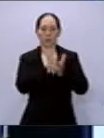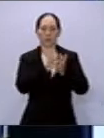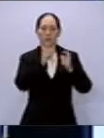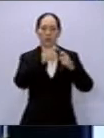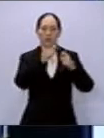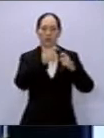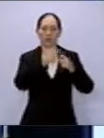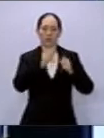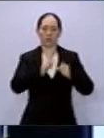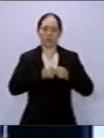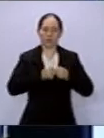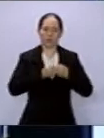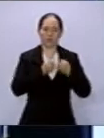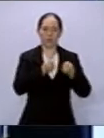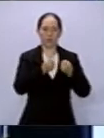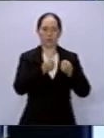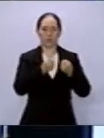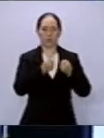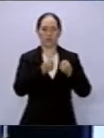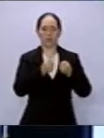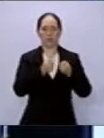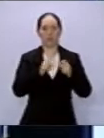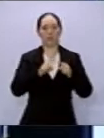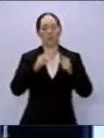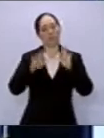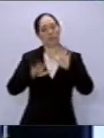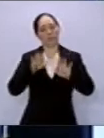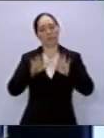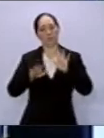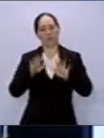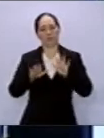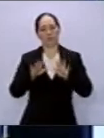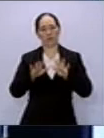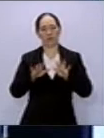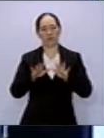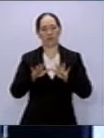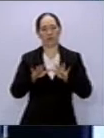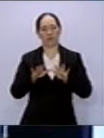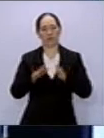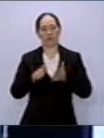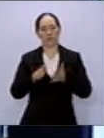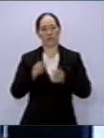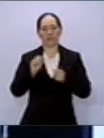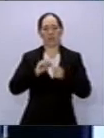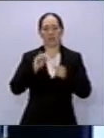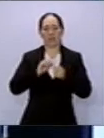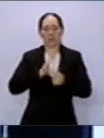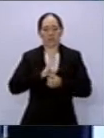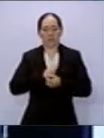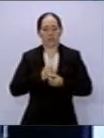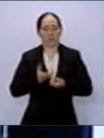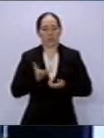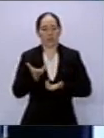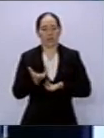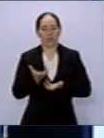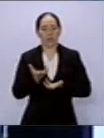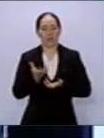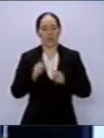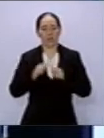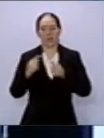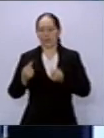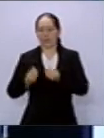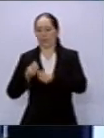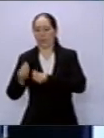absolutamente dedicada e muitas das vezes o faz por aperto por abnegação porque não tem condições para bom